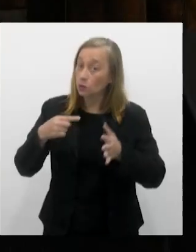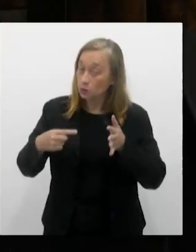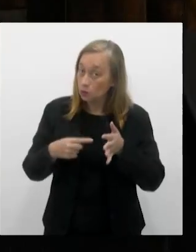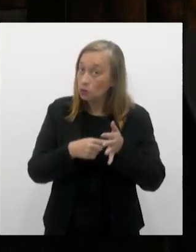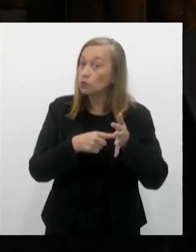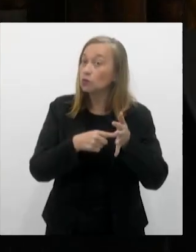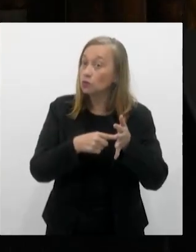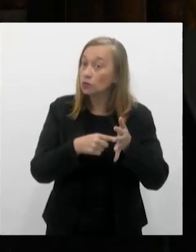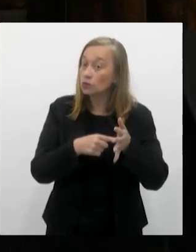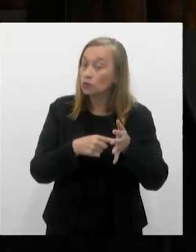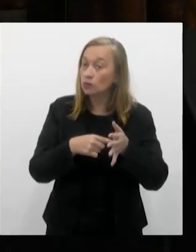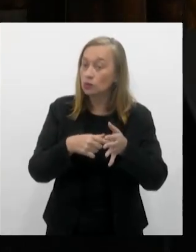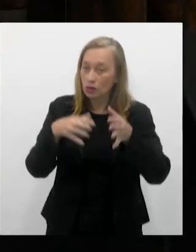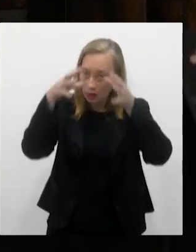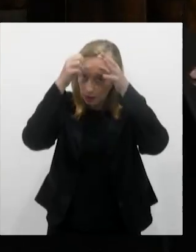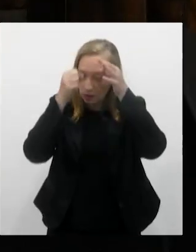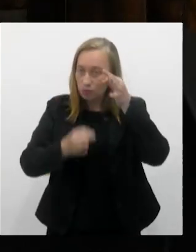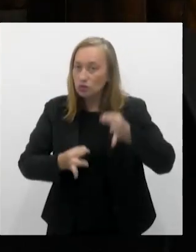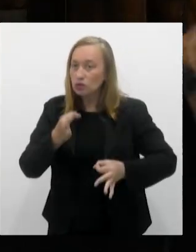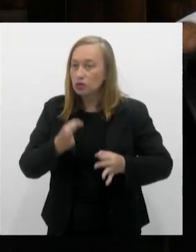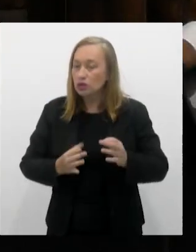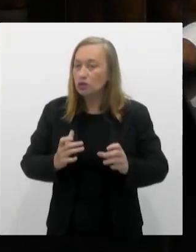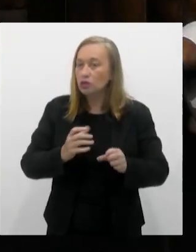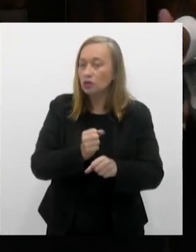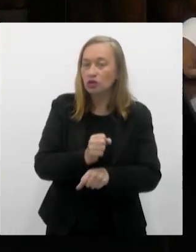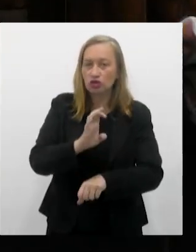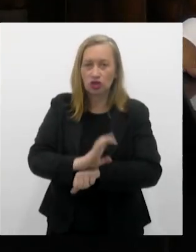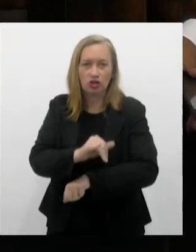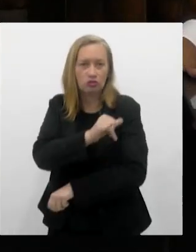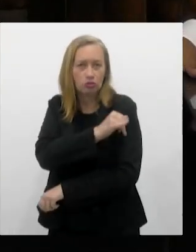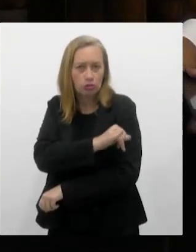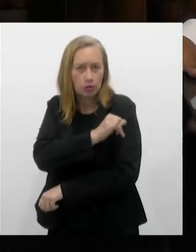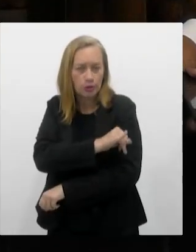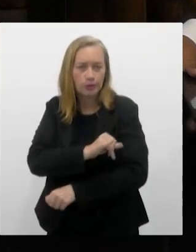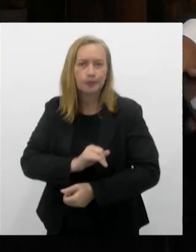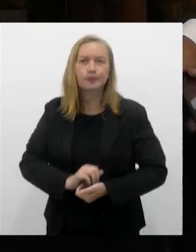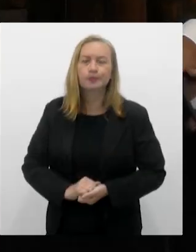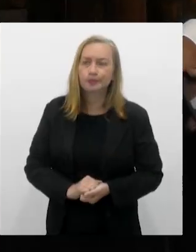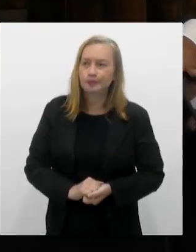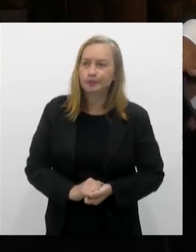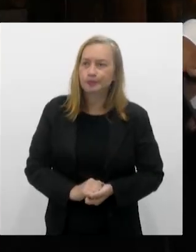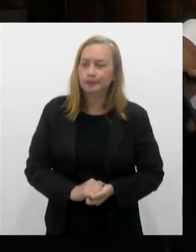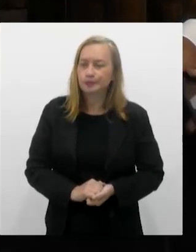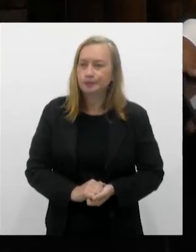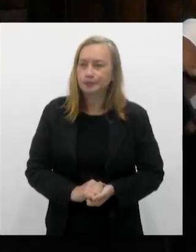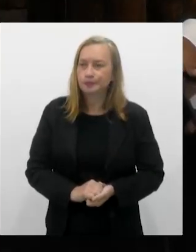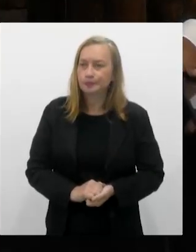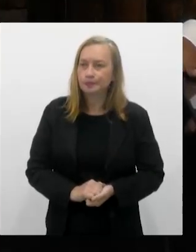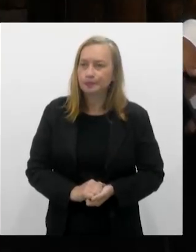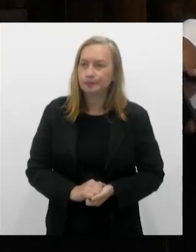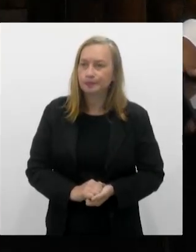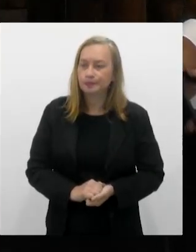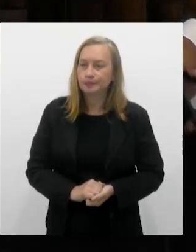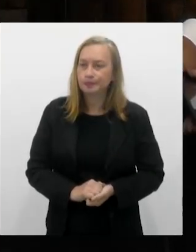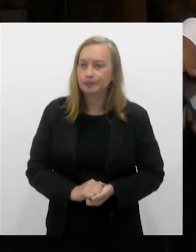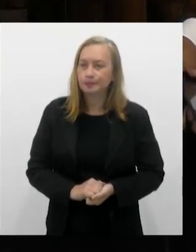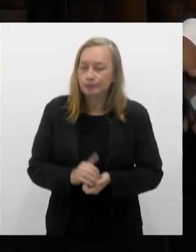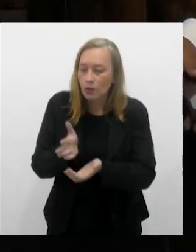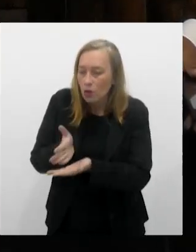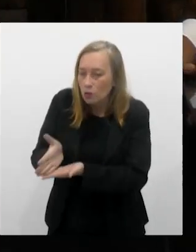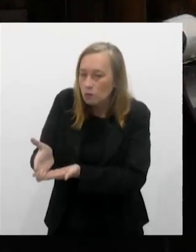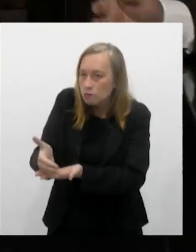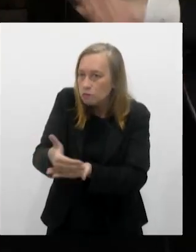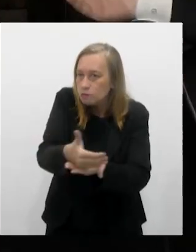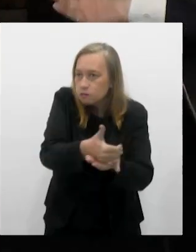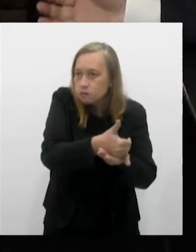denunciei ao Tribunal de Contas do Estado do Rio de Janeiro para que apurasse